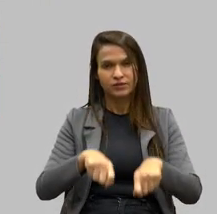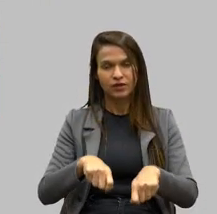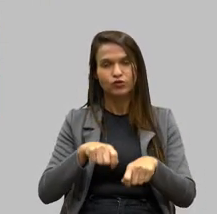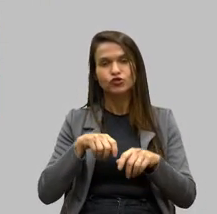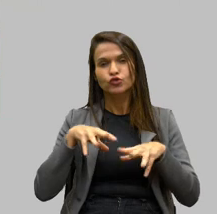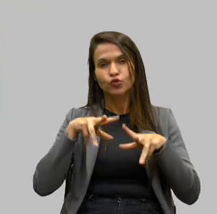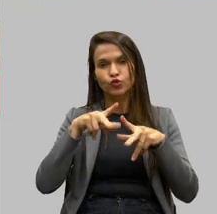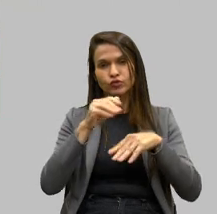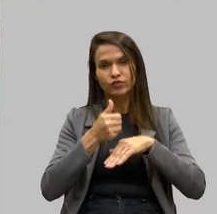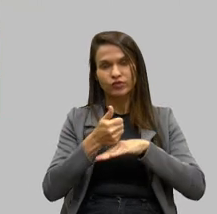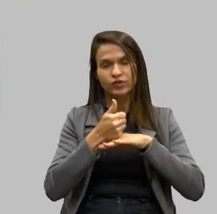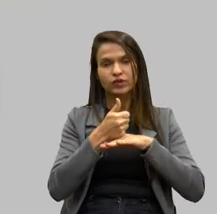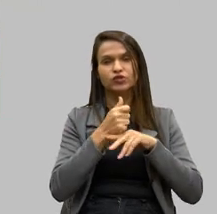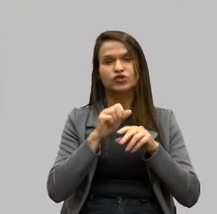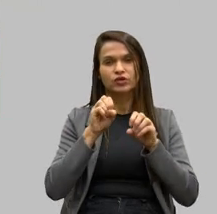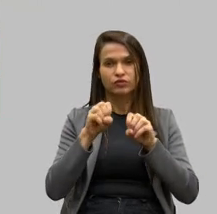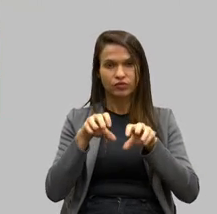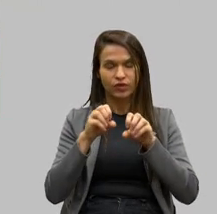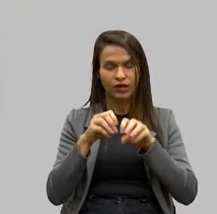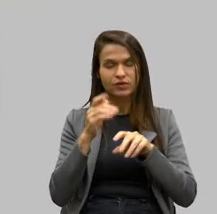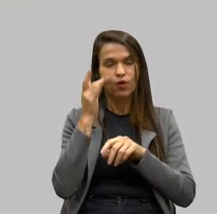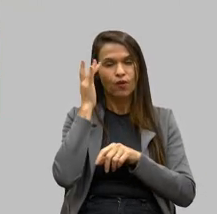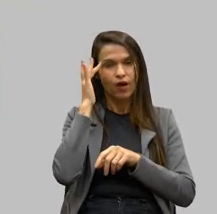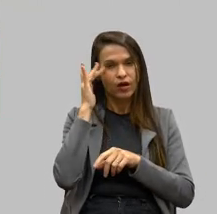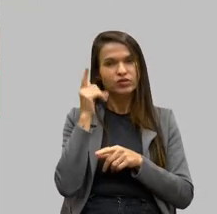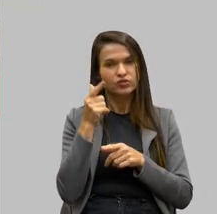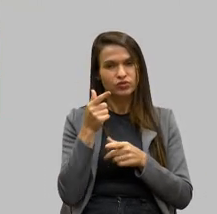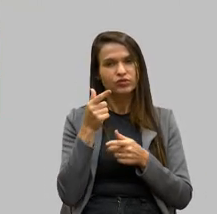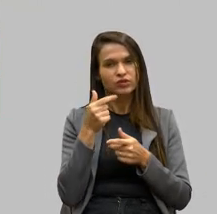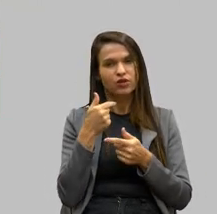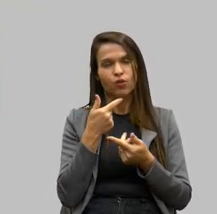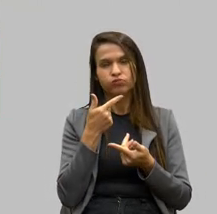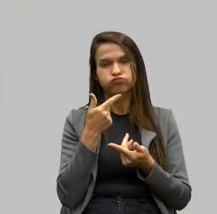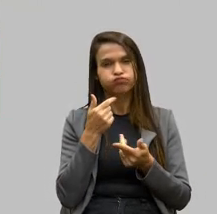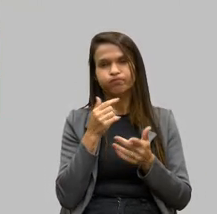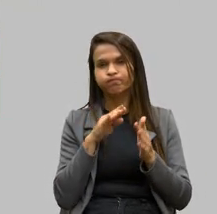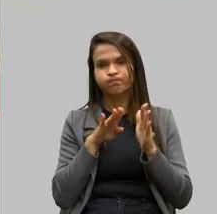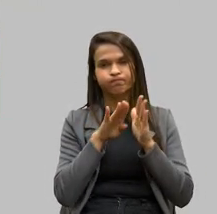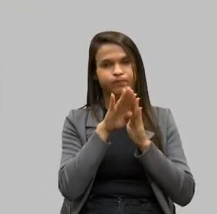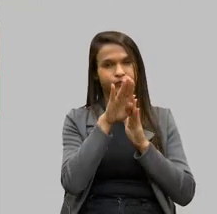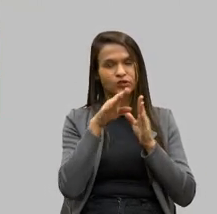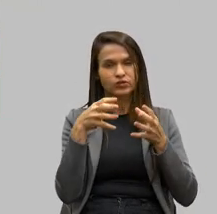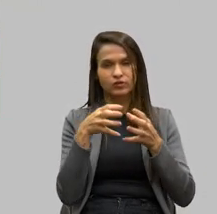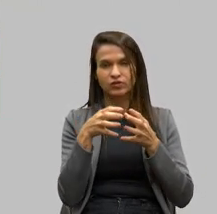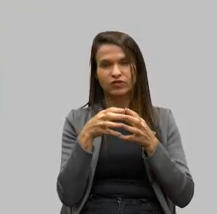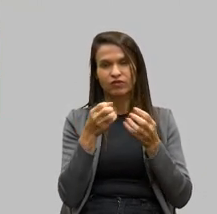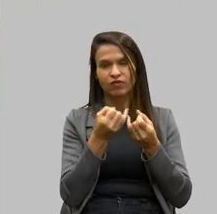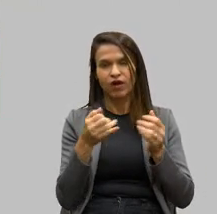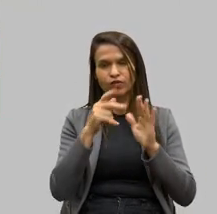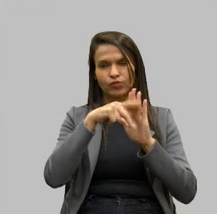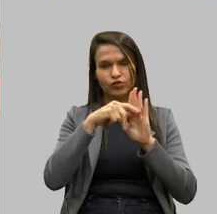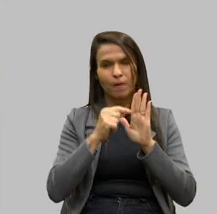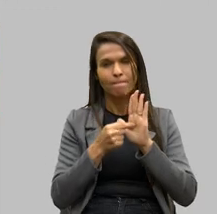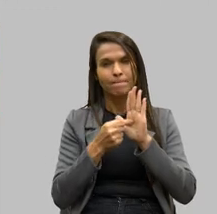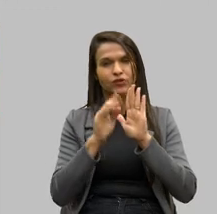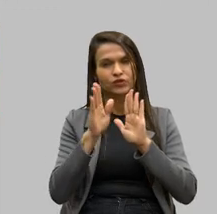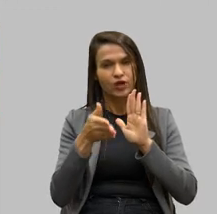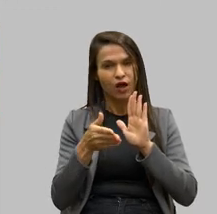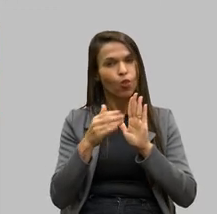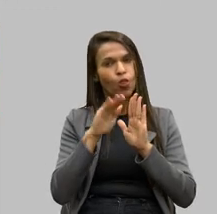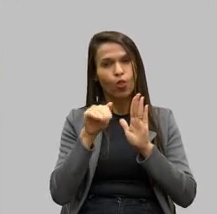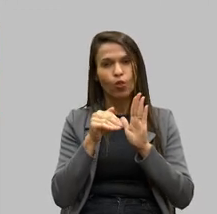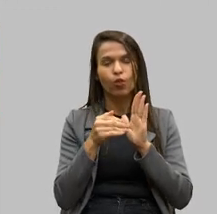todos os profissionais de educação. Eu acho que eu devo estar batendo um recorde aqui nessa comissão de tantos projetos que a gente já apresentou, mas todos muito